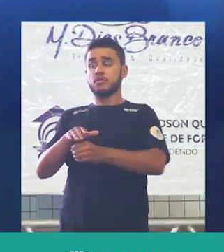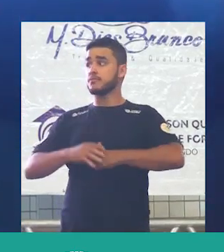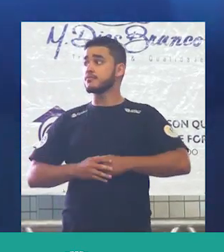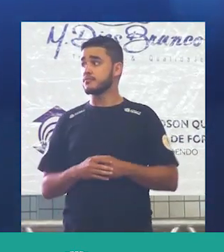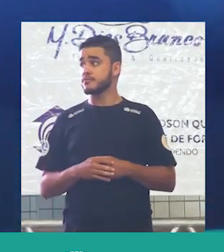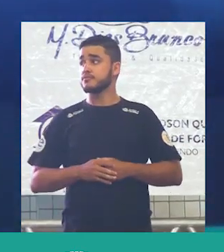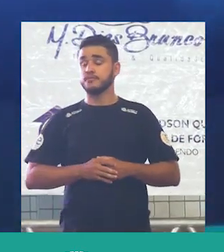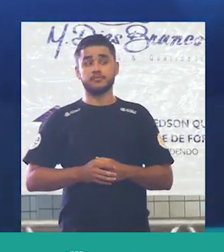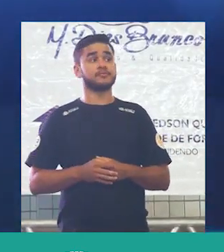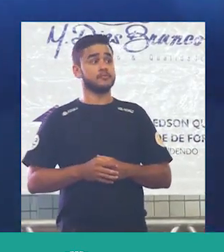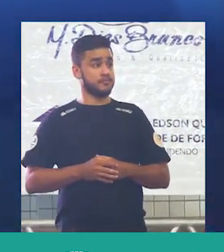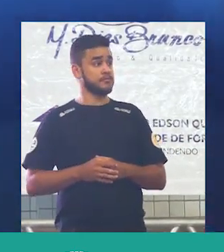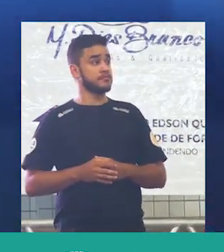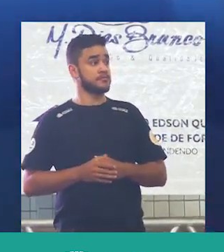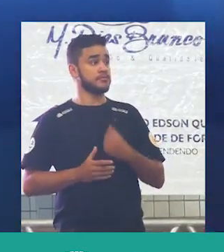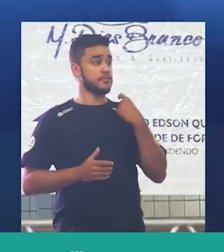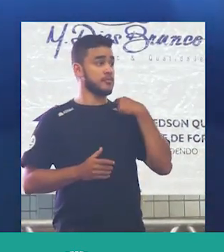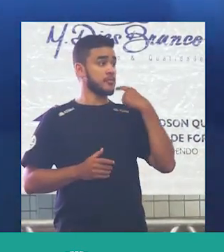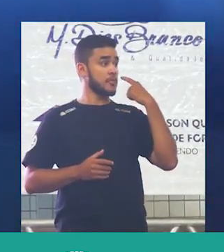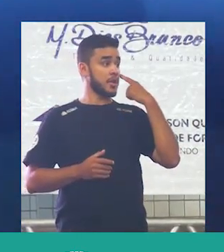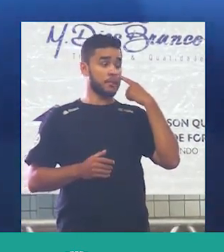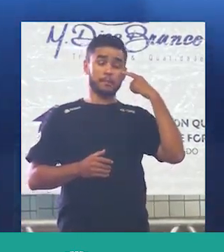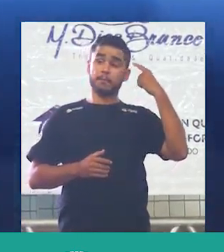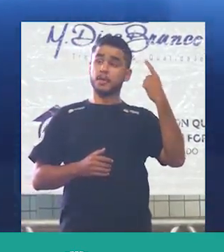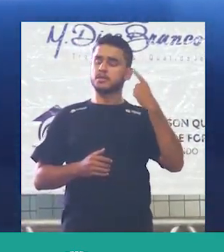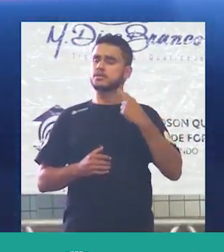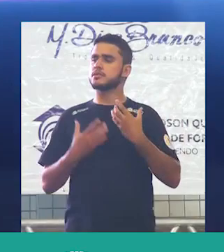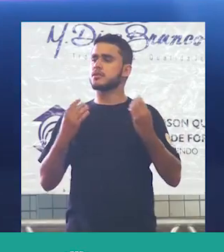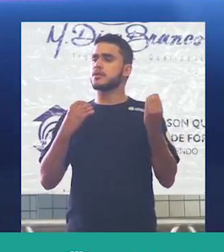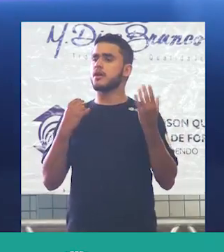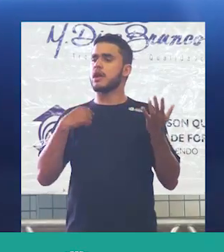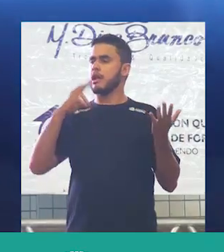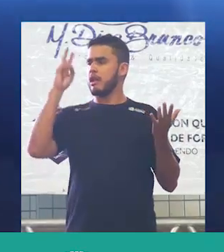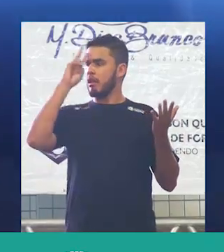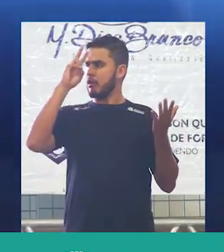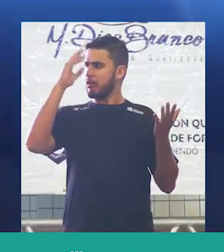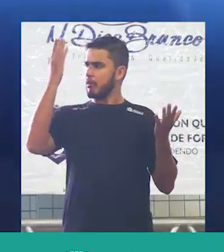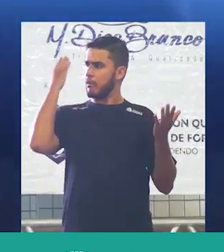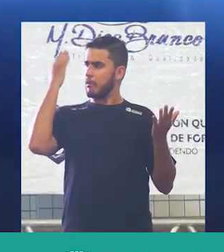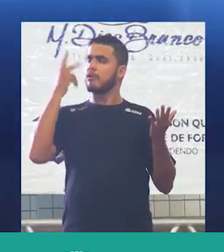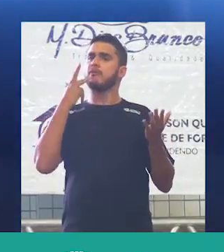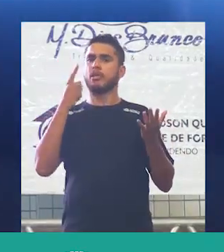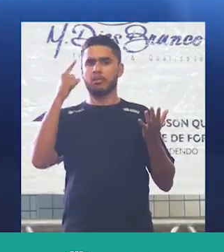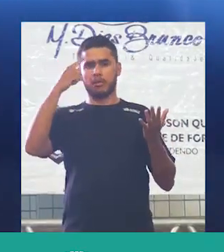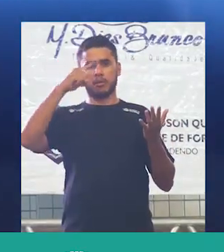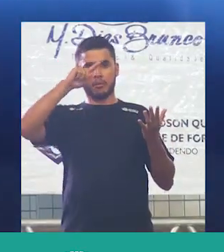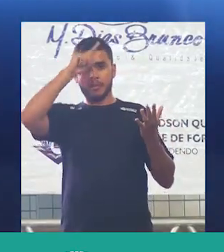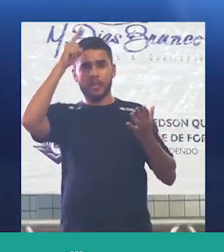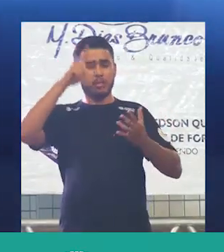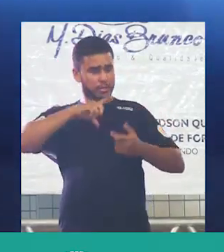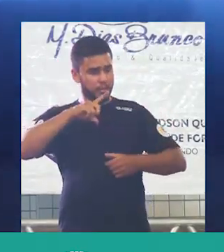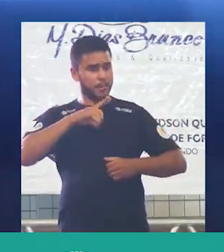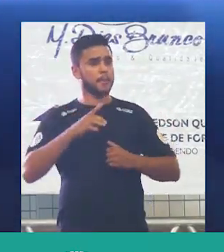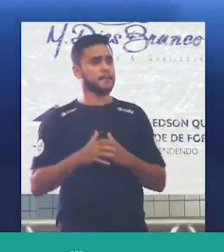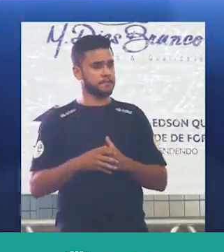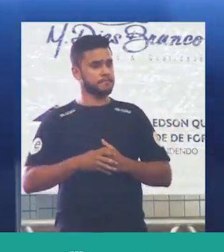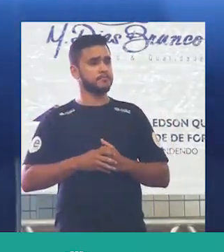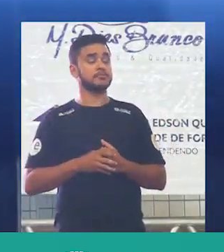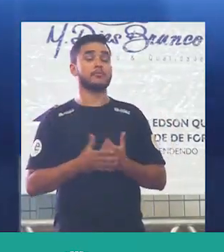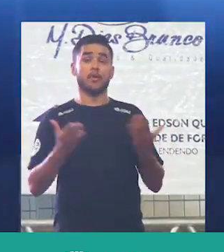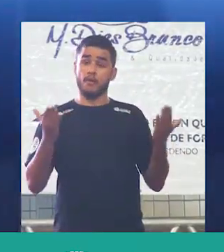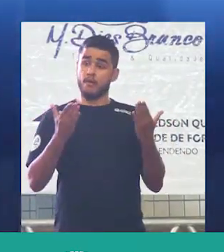inferior. Ora, então, naquela época, vai se ter uma ideia: